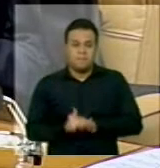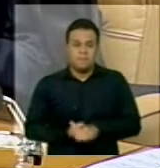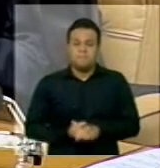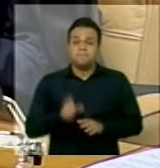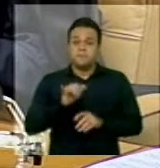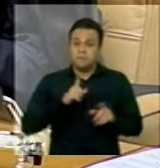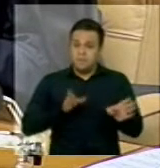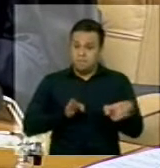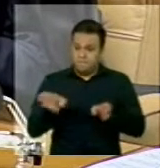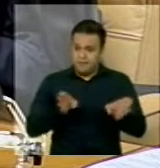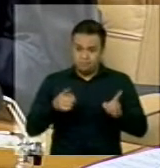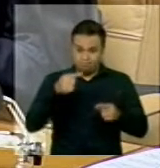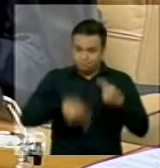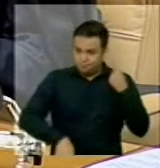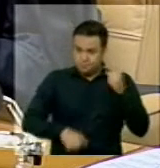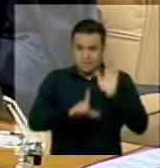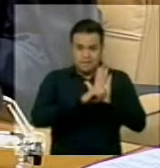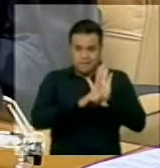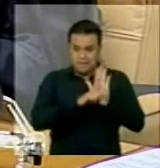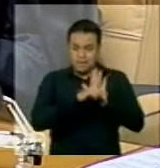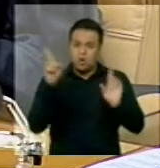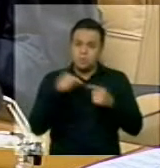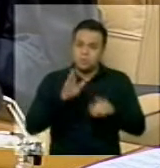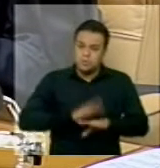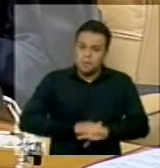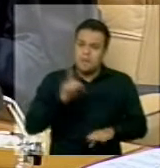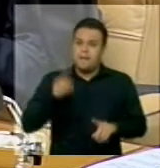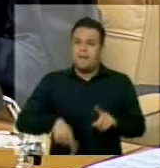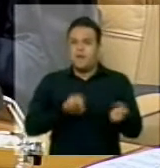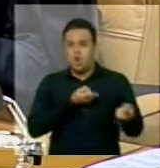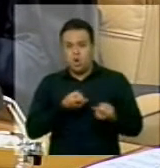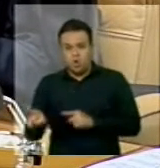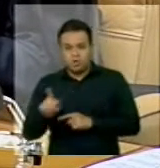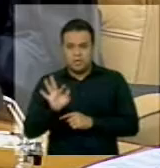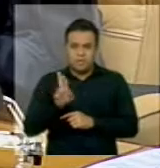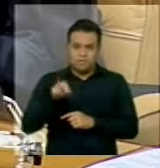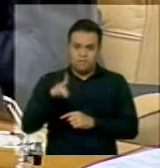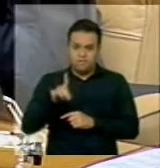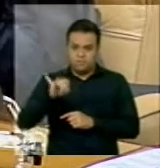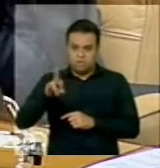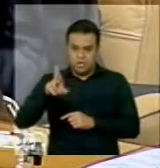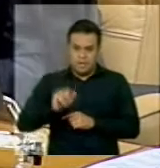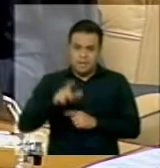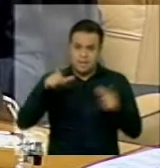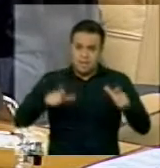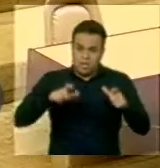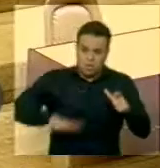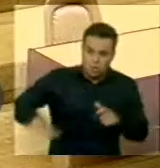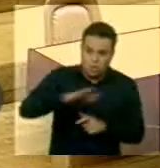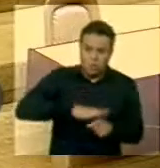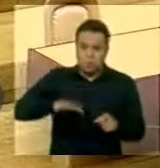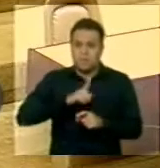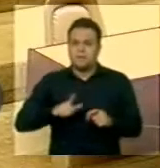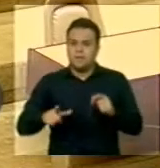desigual prescrito na lei objetiva barrar a concentração fundiária de tais áreas, com os argumentos que